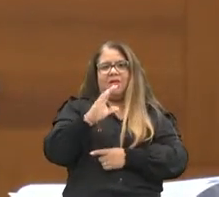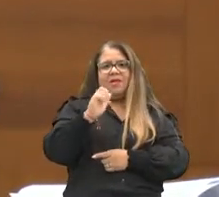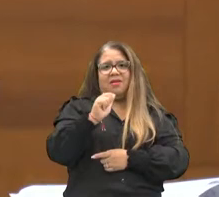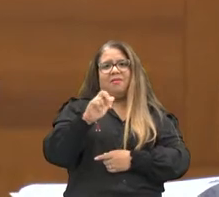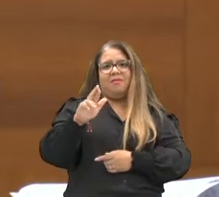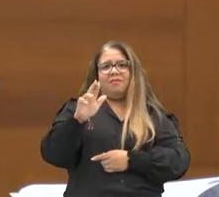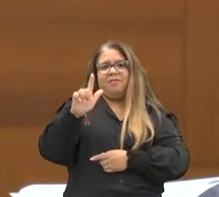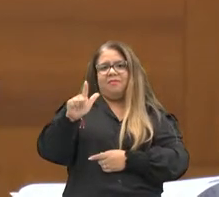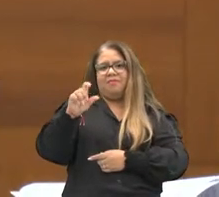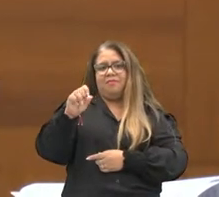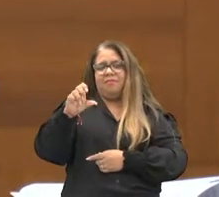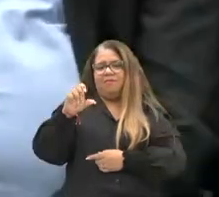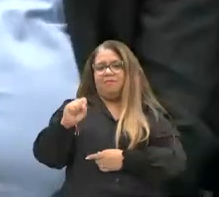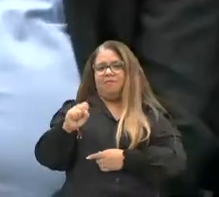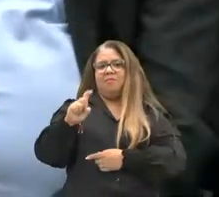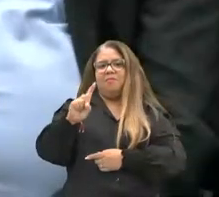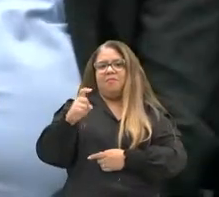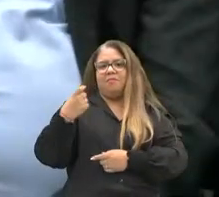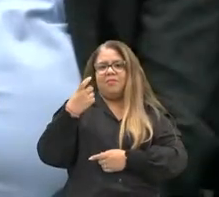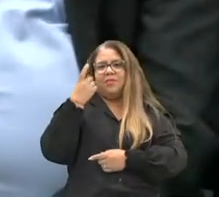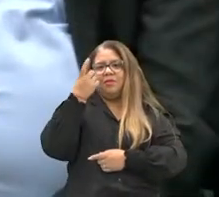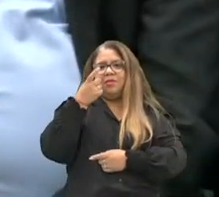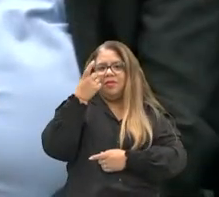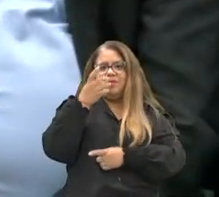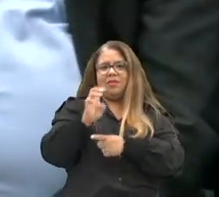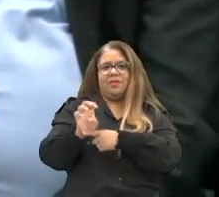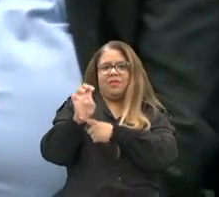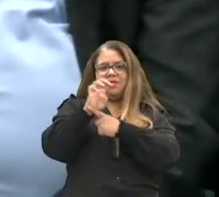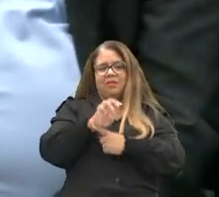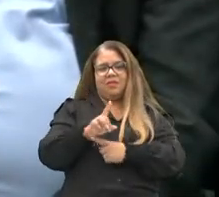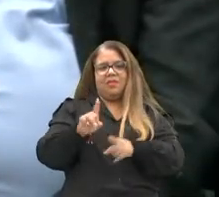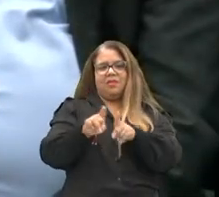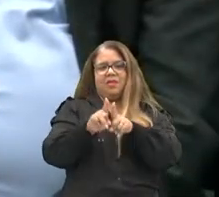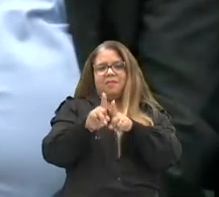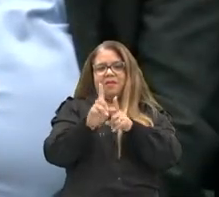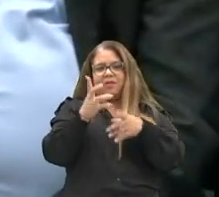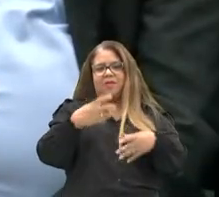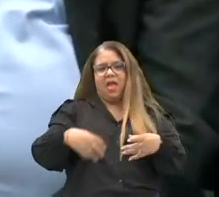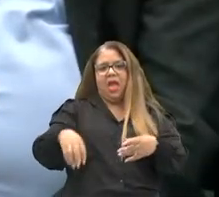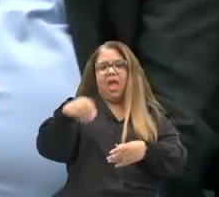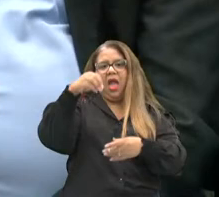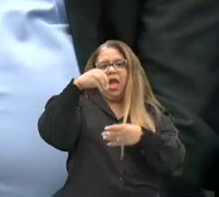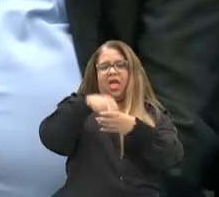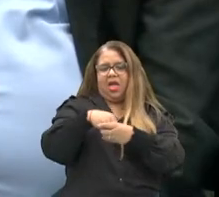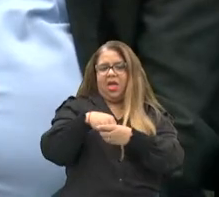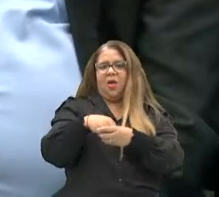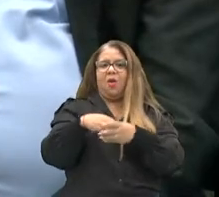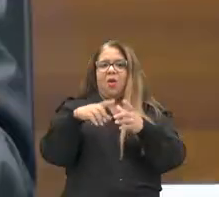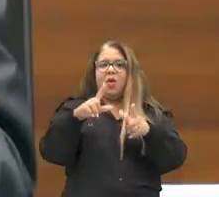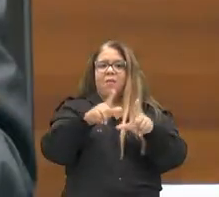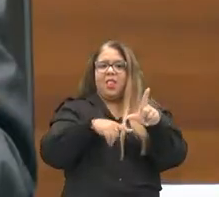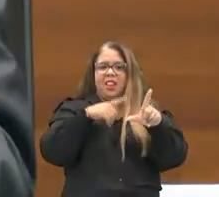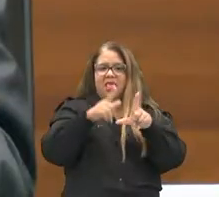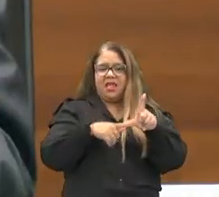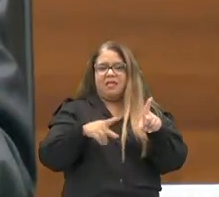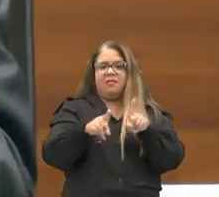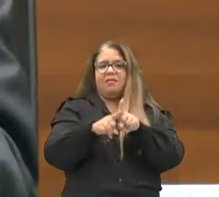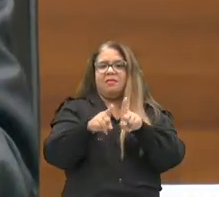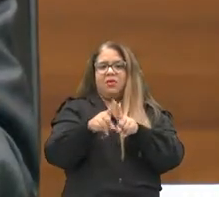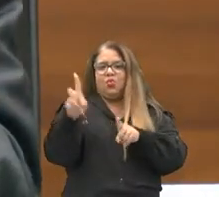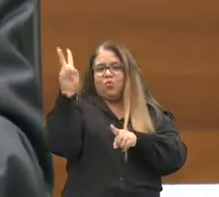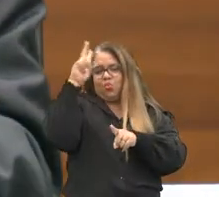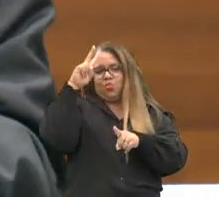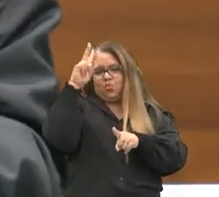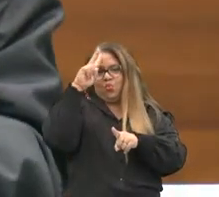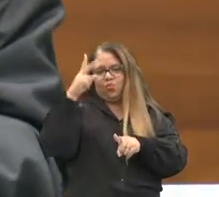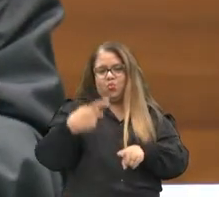dos membros da Academia Mato Grossense de Letras e do Instituto Histórico e Geográfico de Mato Grosso, que nos honra com a sua